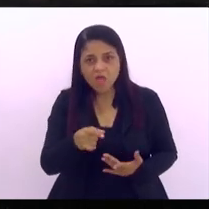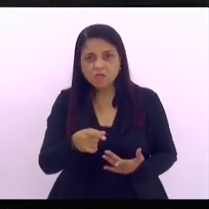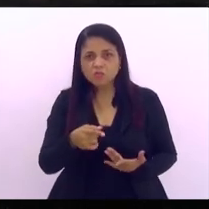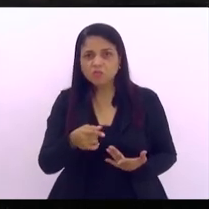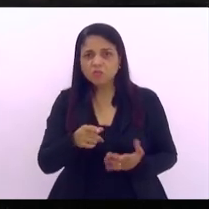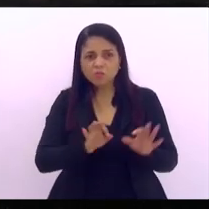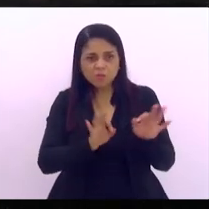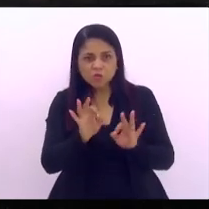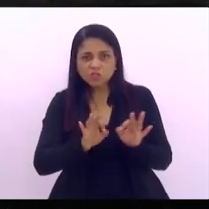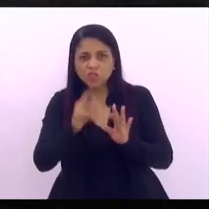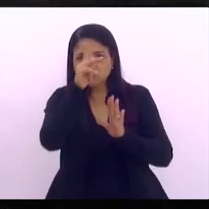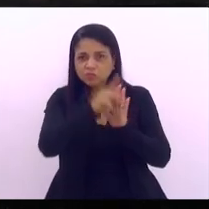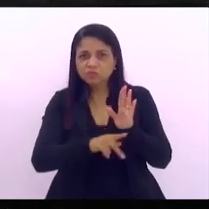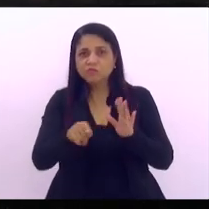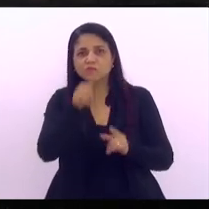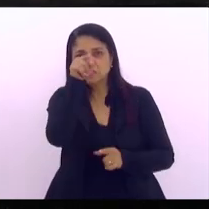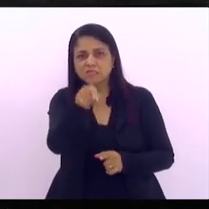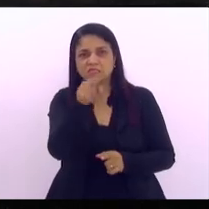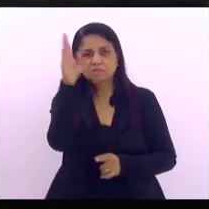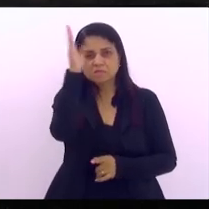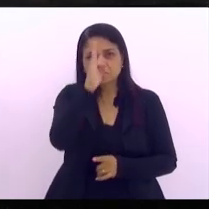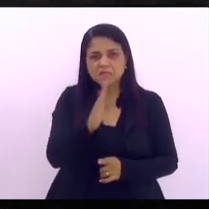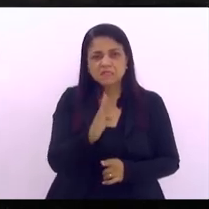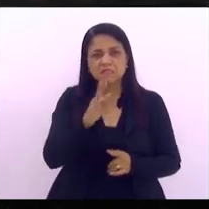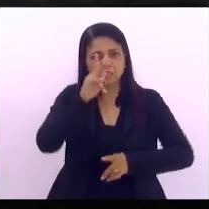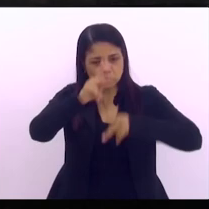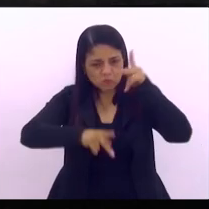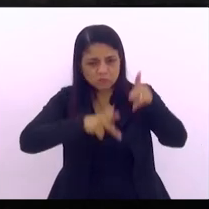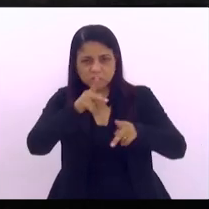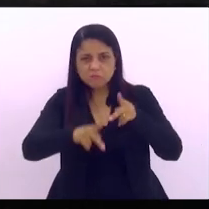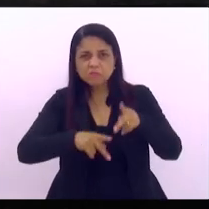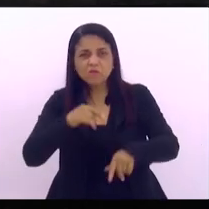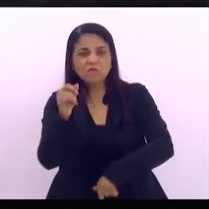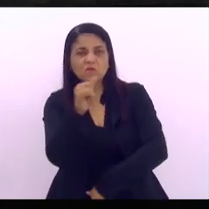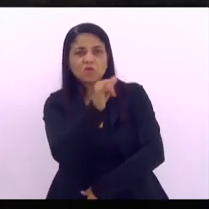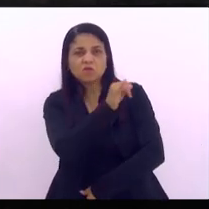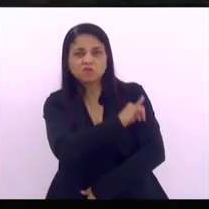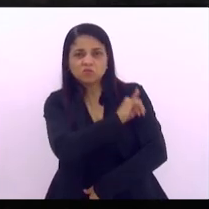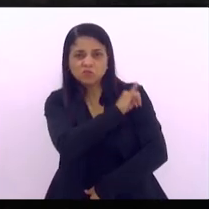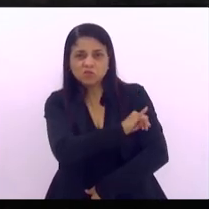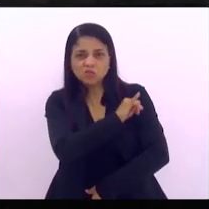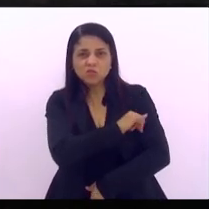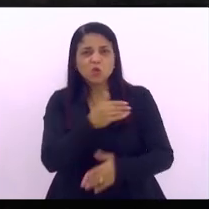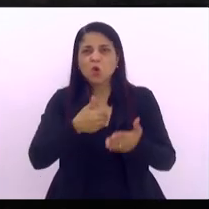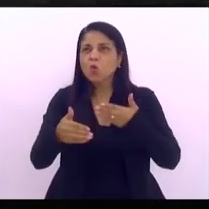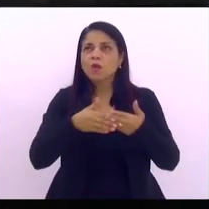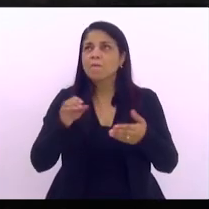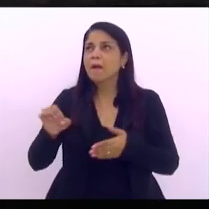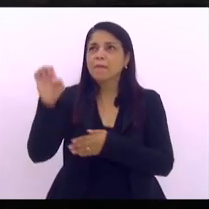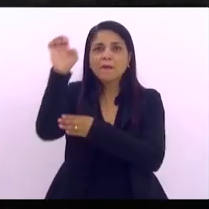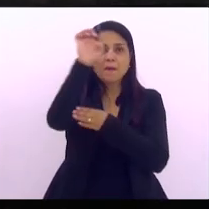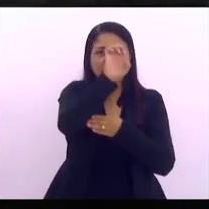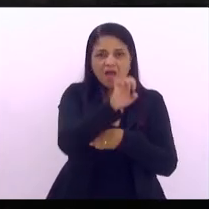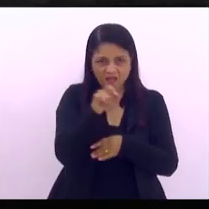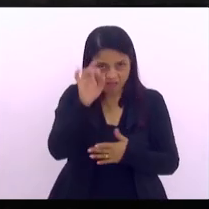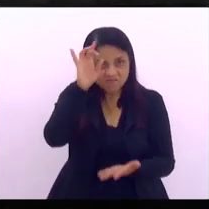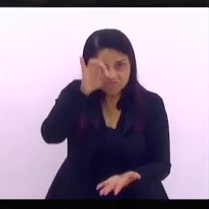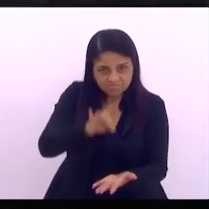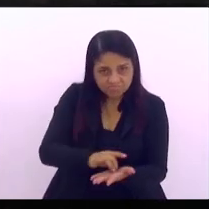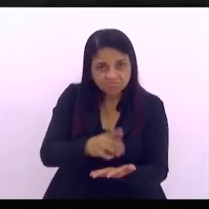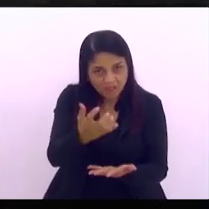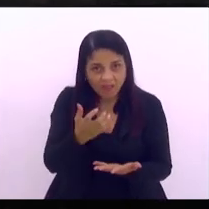segundo, você brasileiro, você carioca, você de qualquer lugar do Brasil, é essa a realidade que você quer para